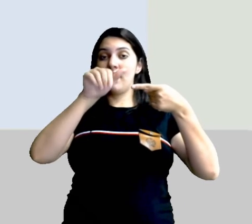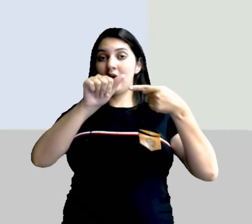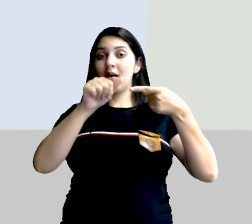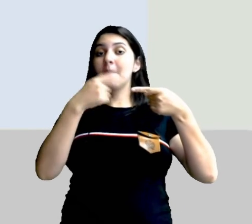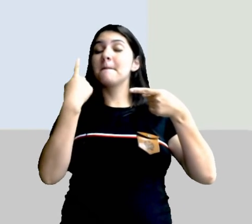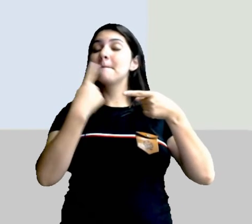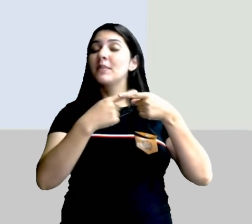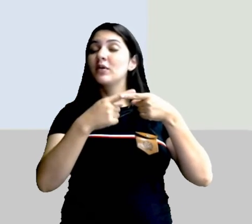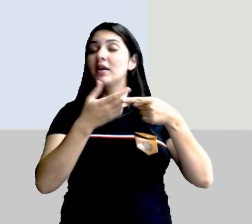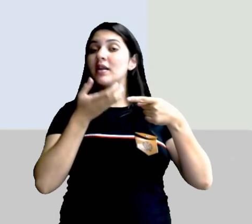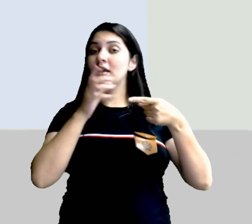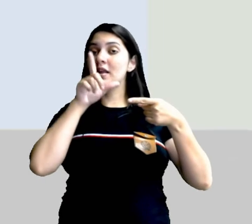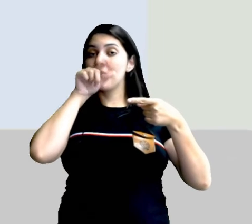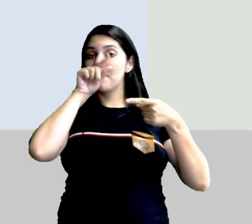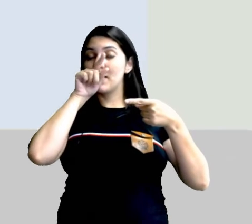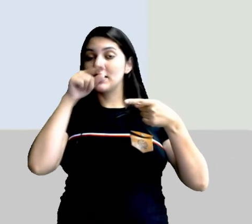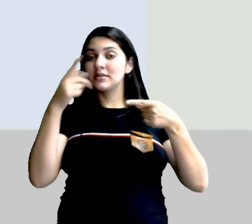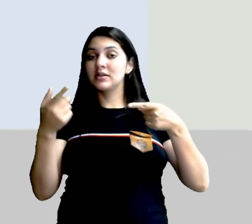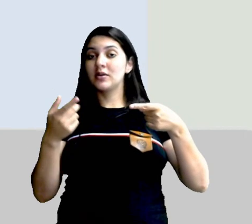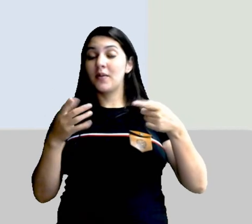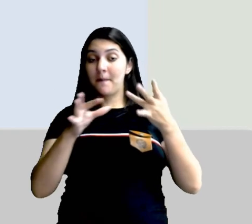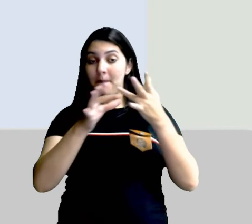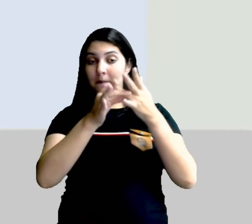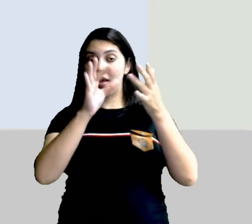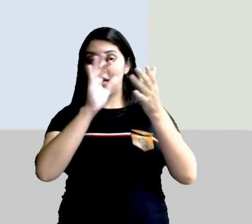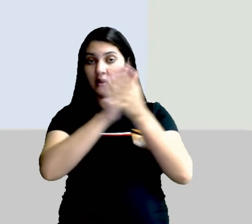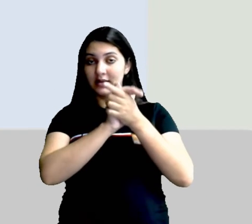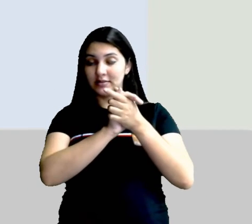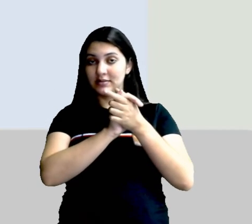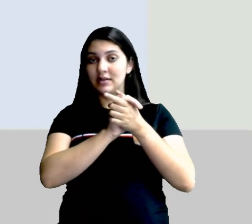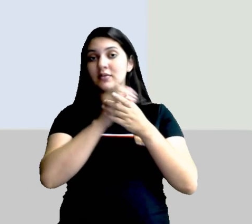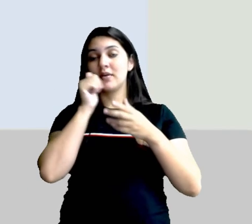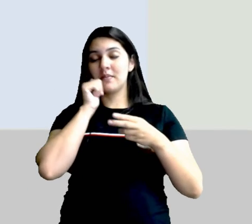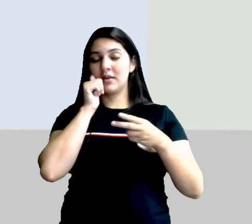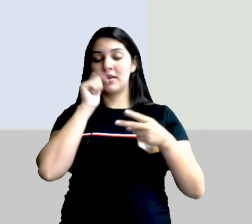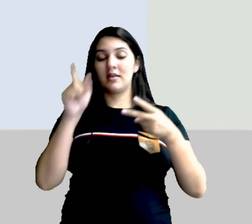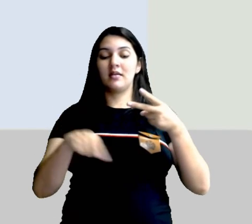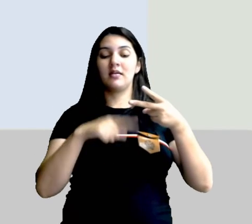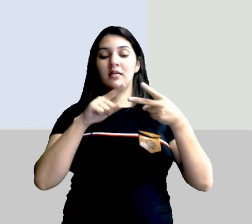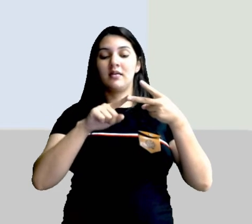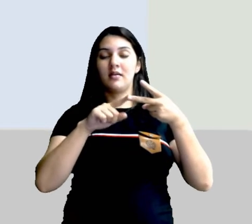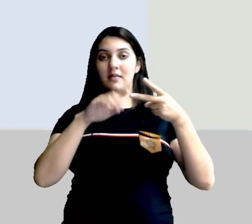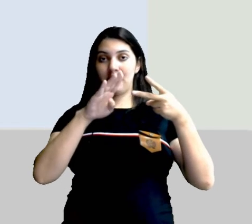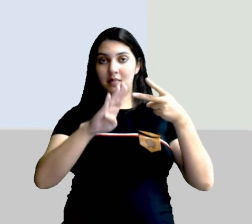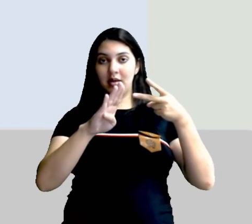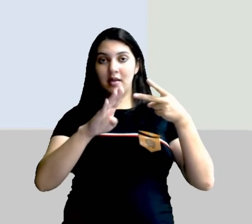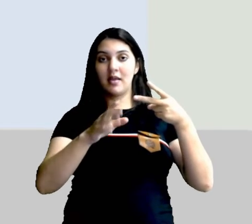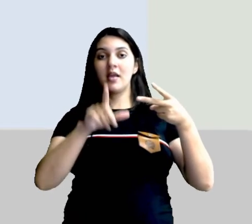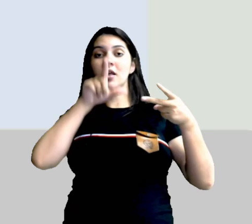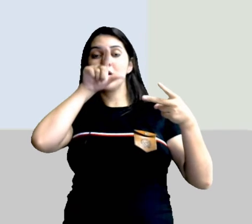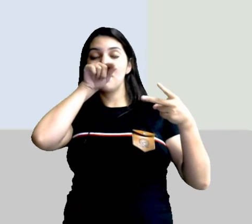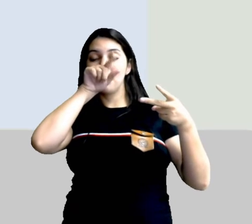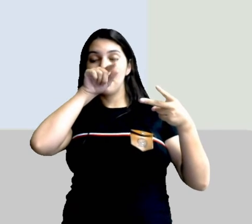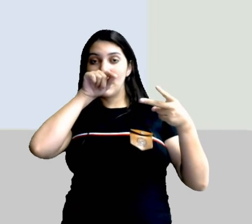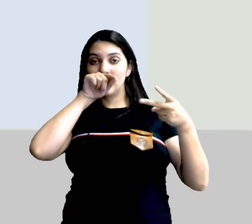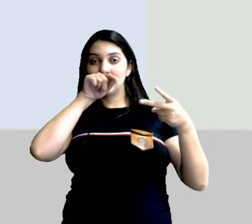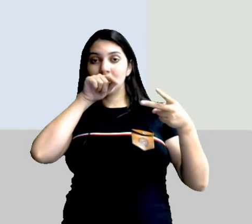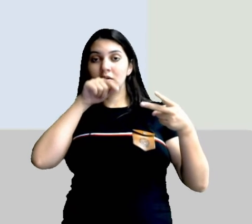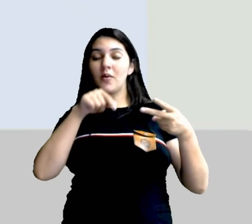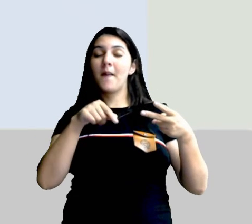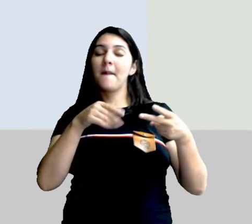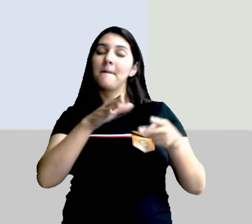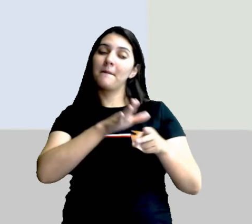ser transformado em pássaro para casar com Mainá. Ele quis ser transformado em pássaro